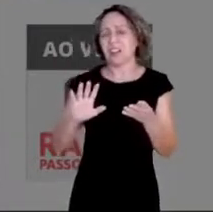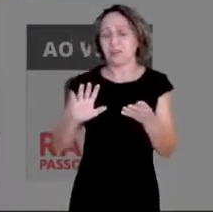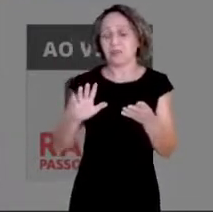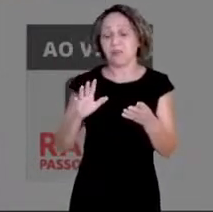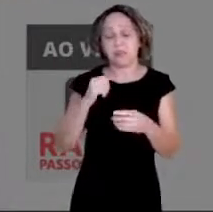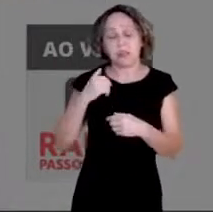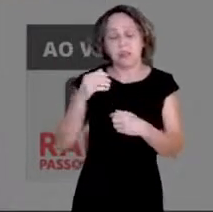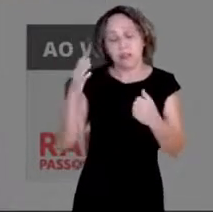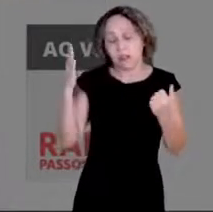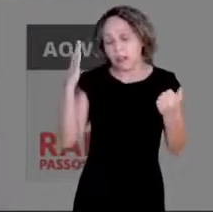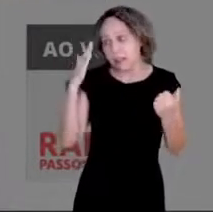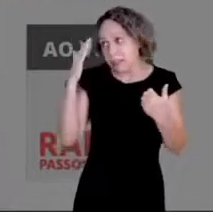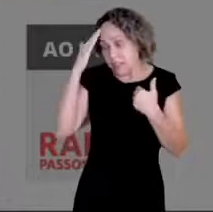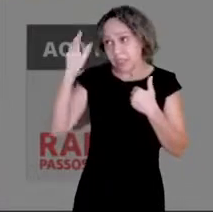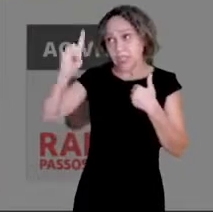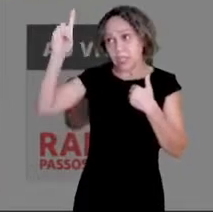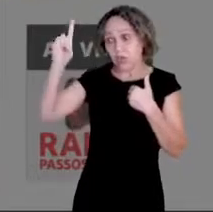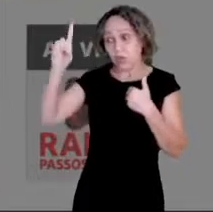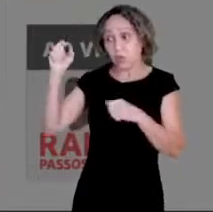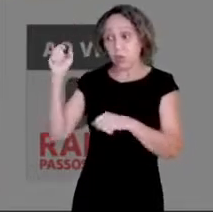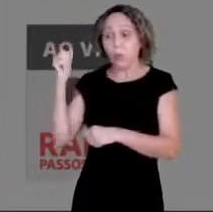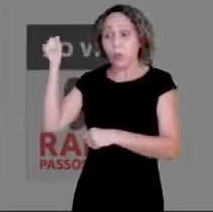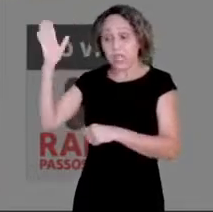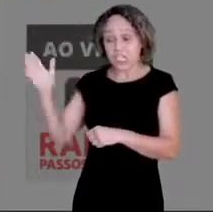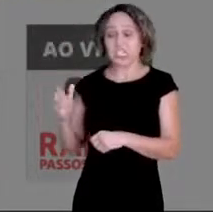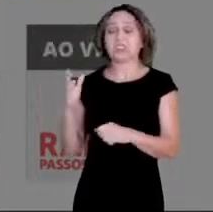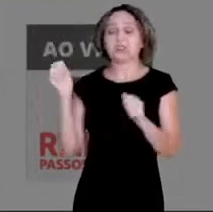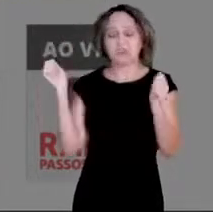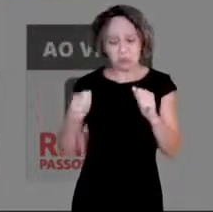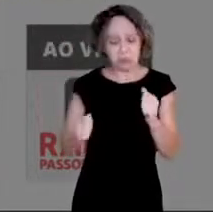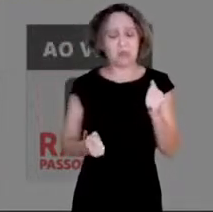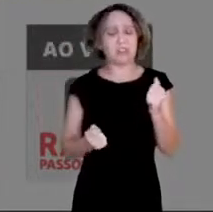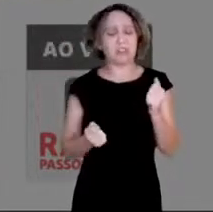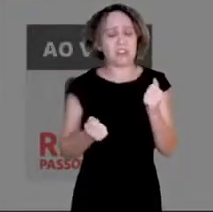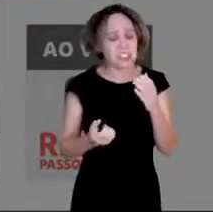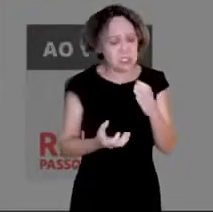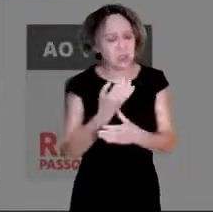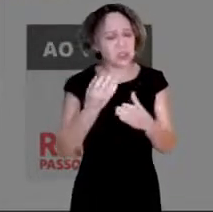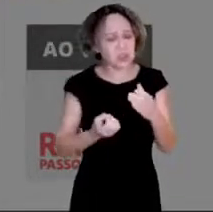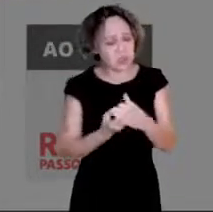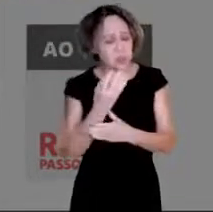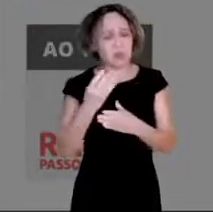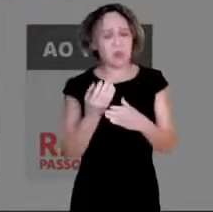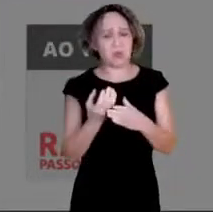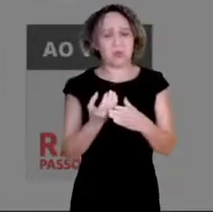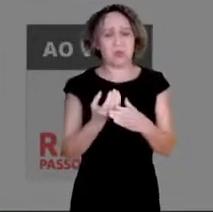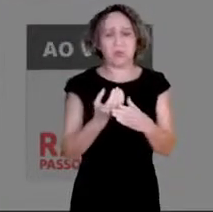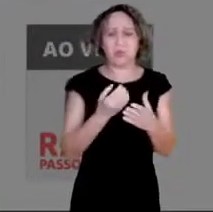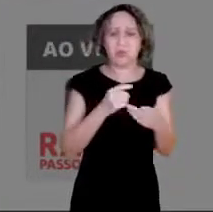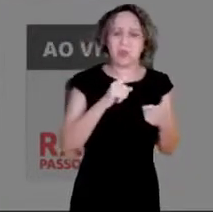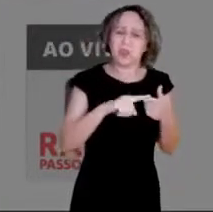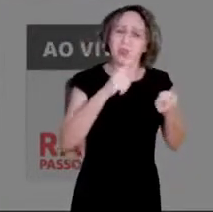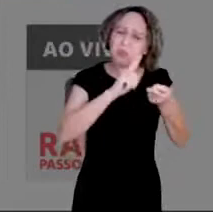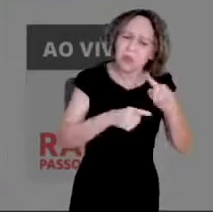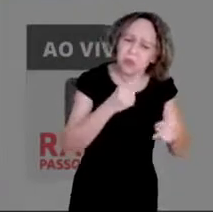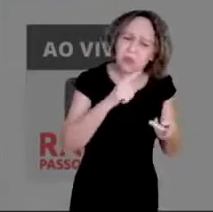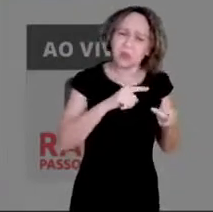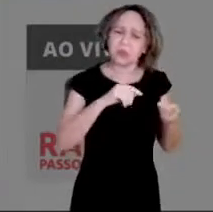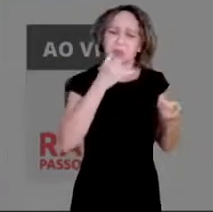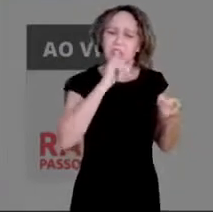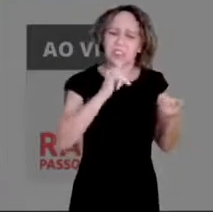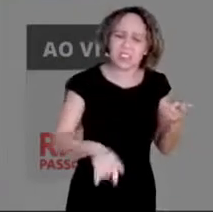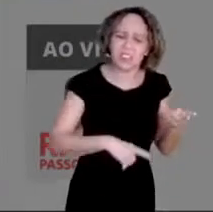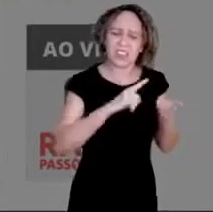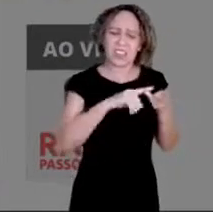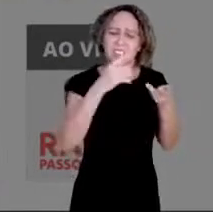do óleo de mamona de girassol, né? E eu gostaria de perguntar o seguinte: o senhor planeja vir a Passos neste